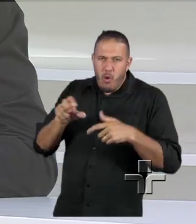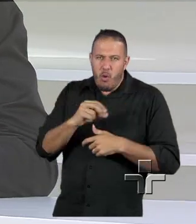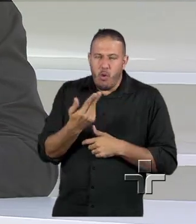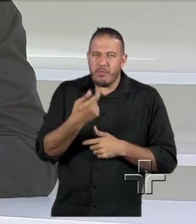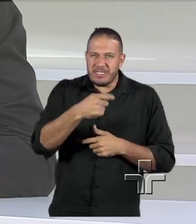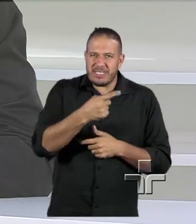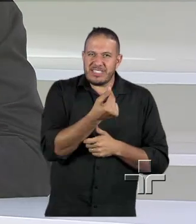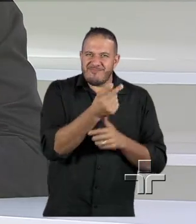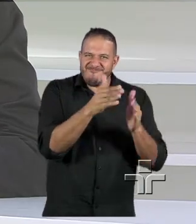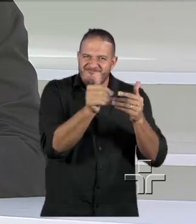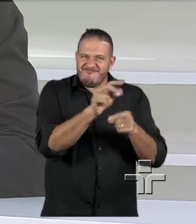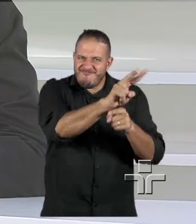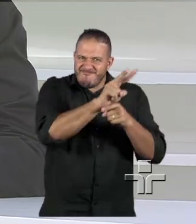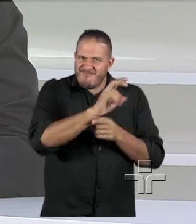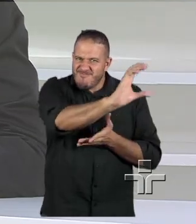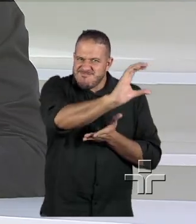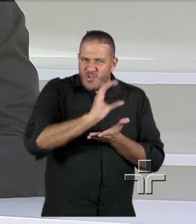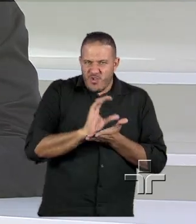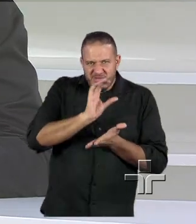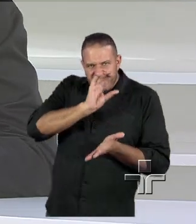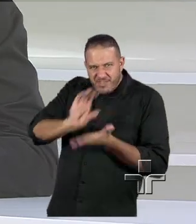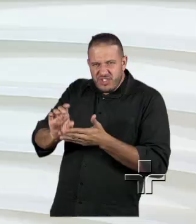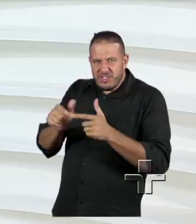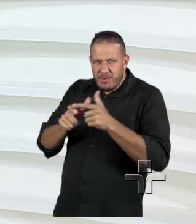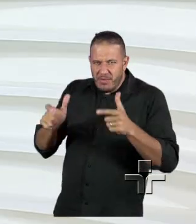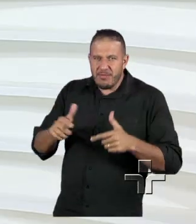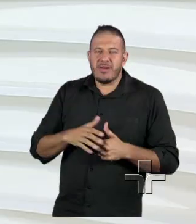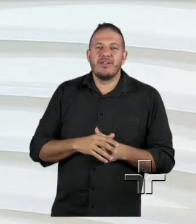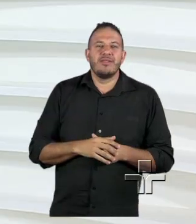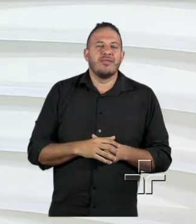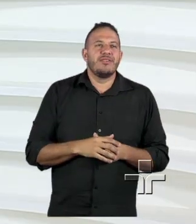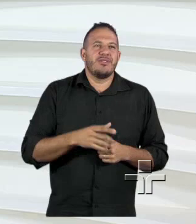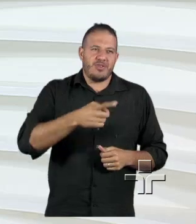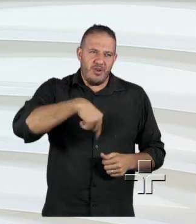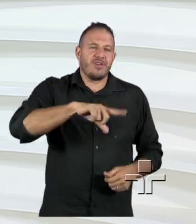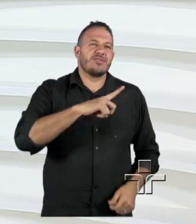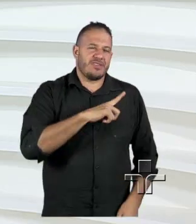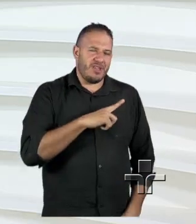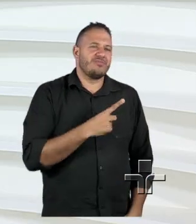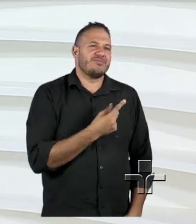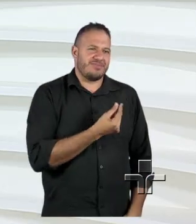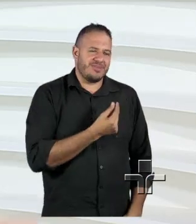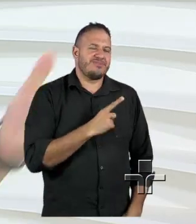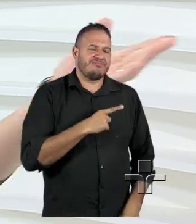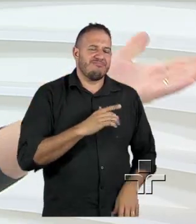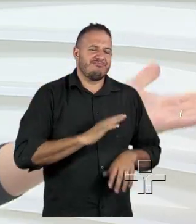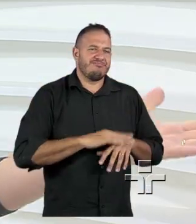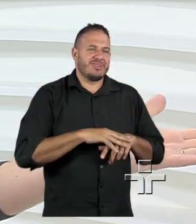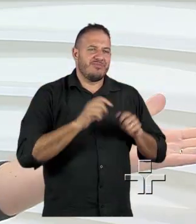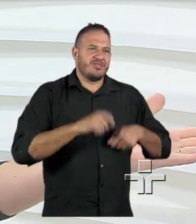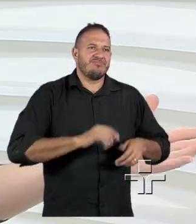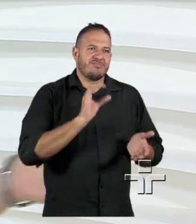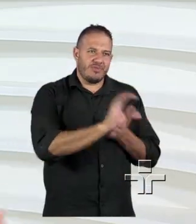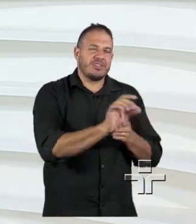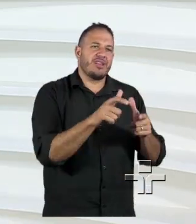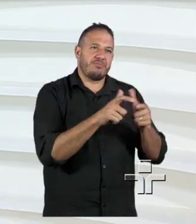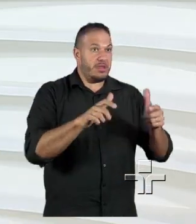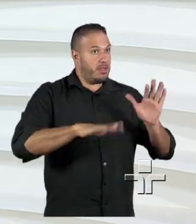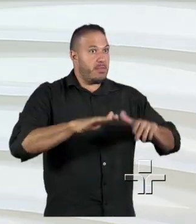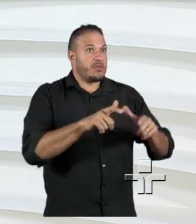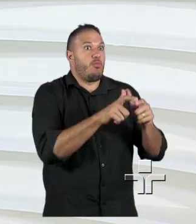precisam recorrer a linhas de financiamento? Temos uma estrutura de capital que pode dar conta de fazer, dependendo do tamanho disso,